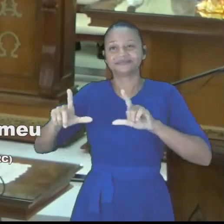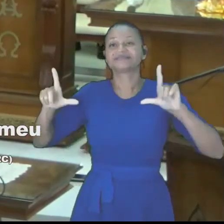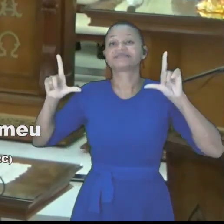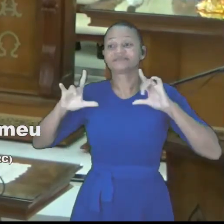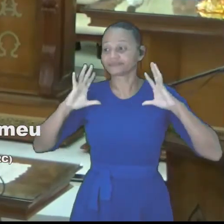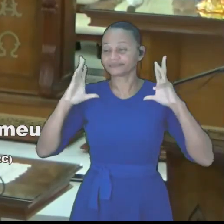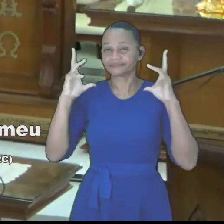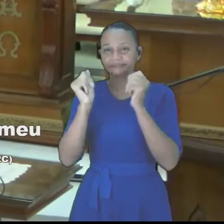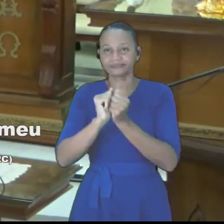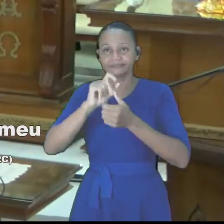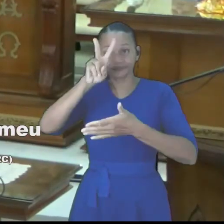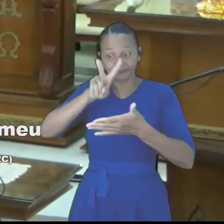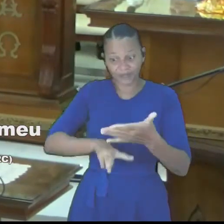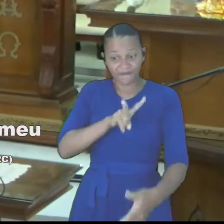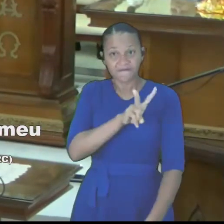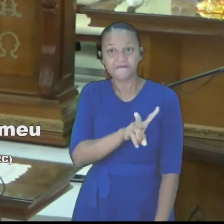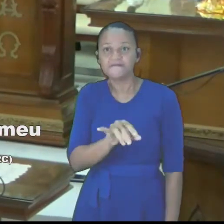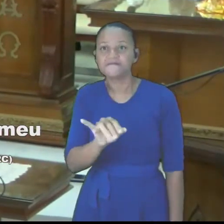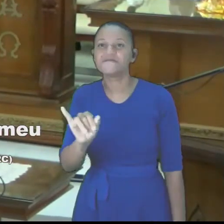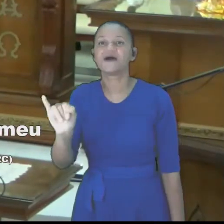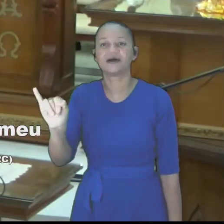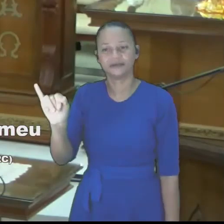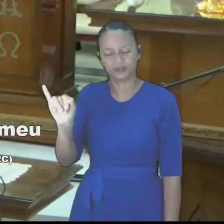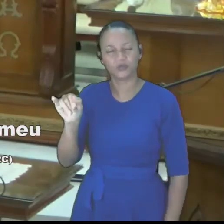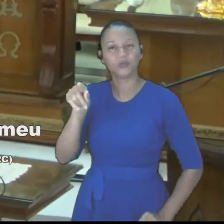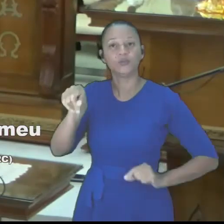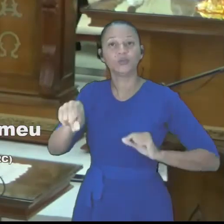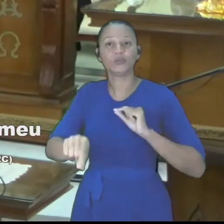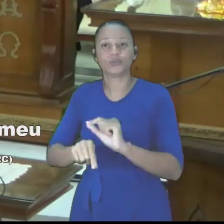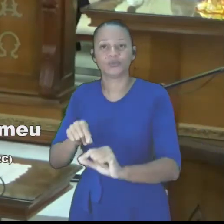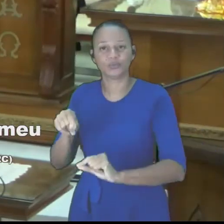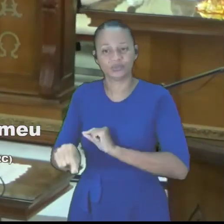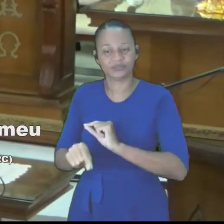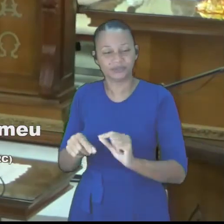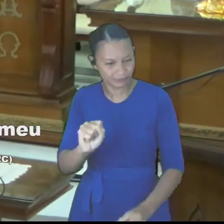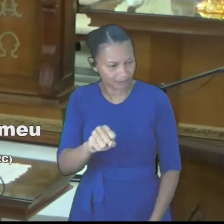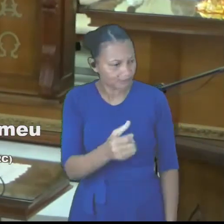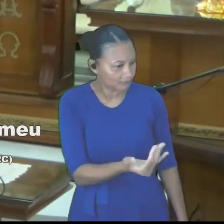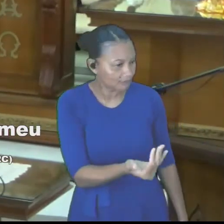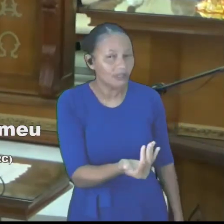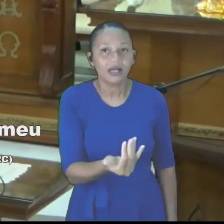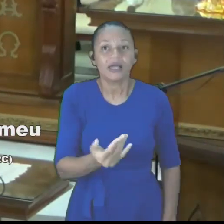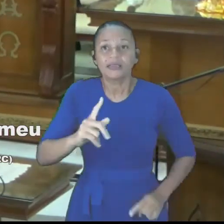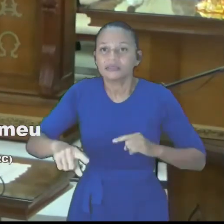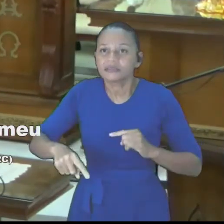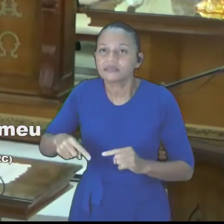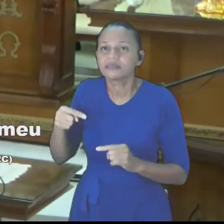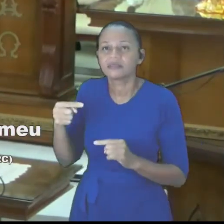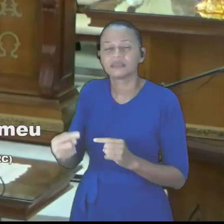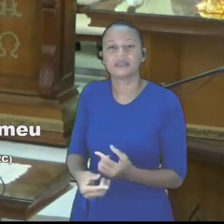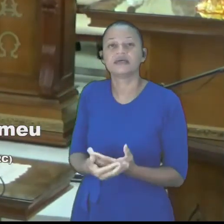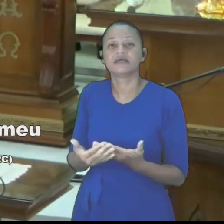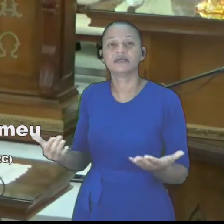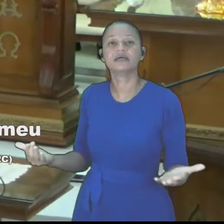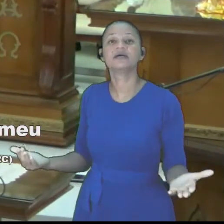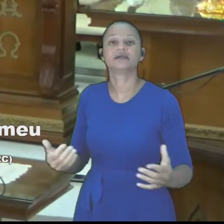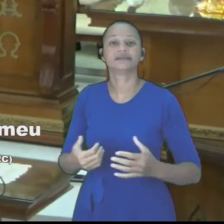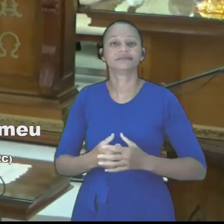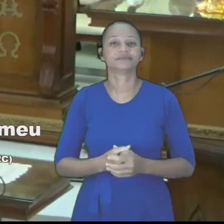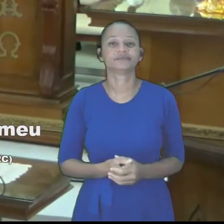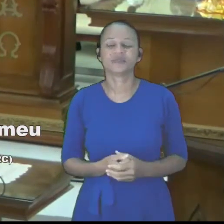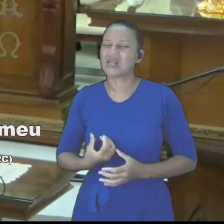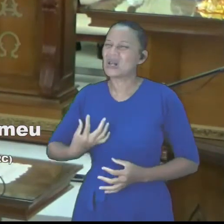Todo mundo leia. E há de ser que, sim, depois derramarei o